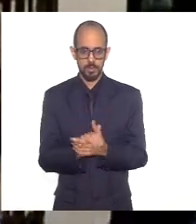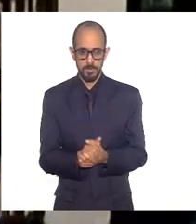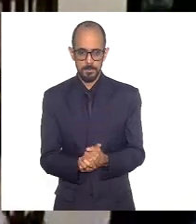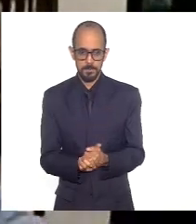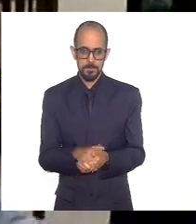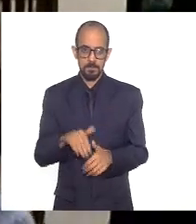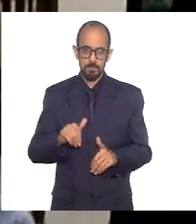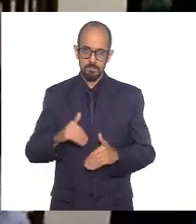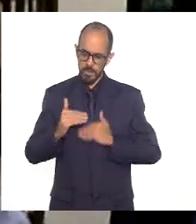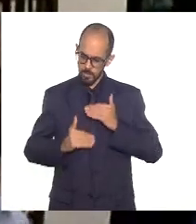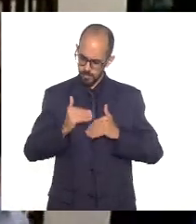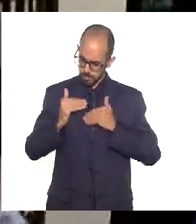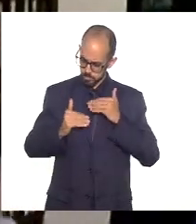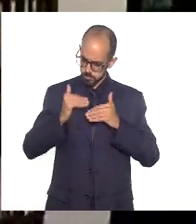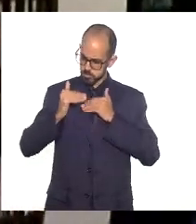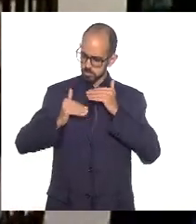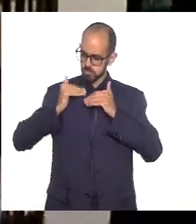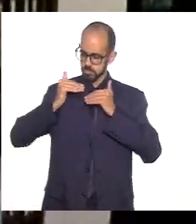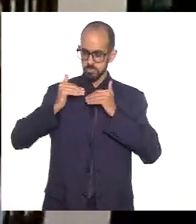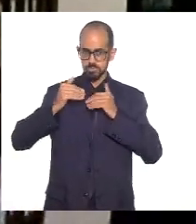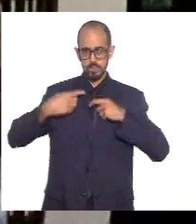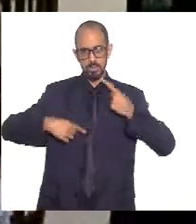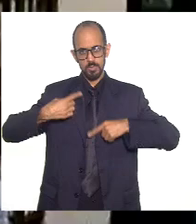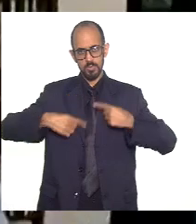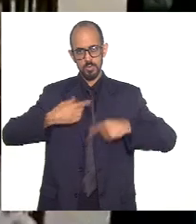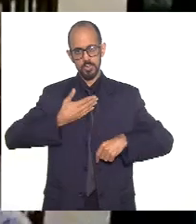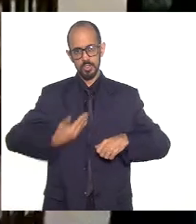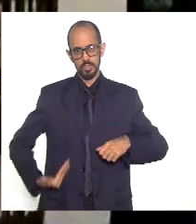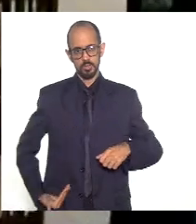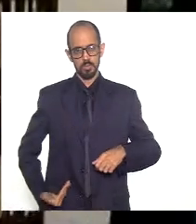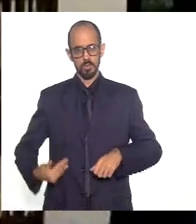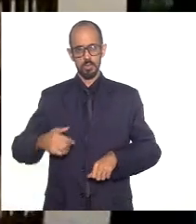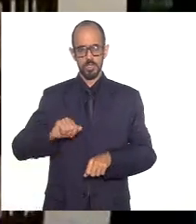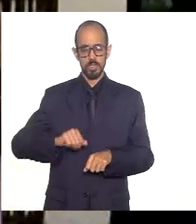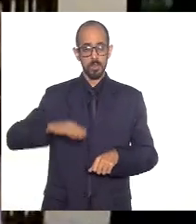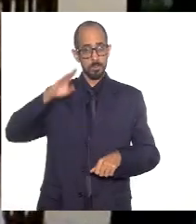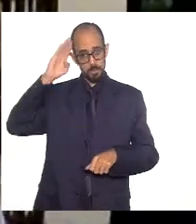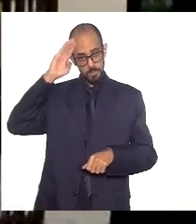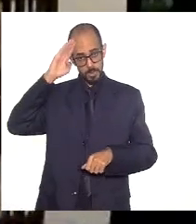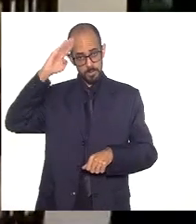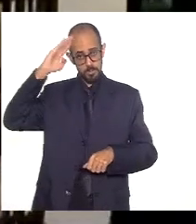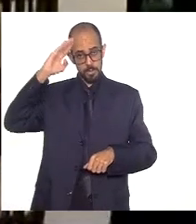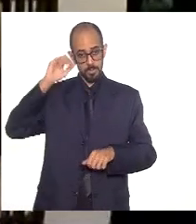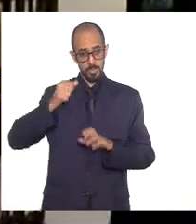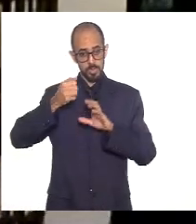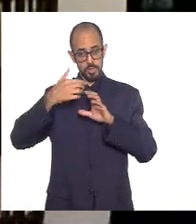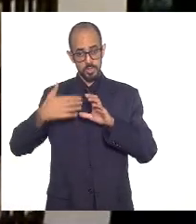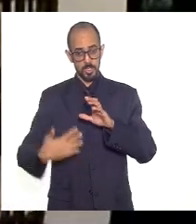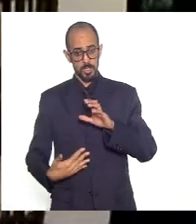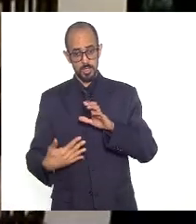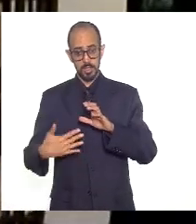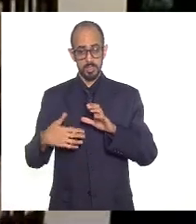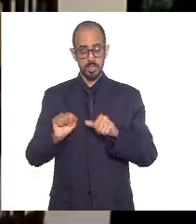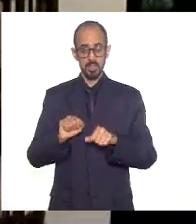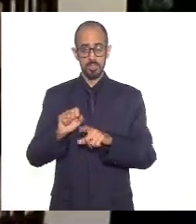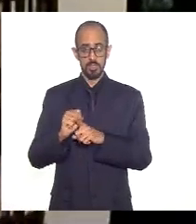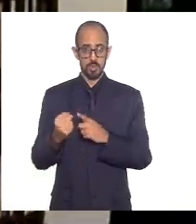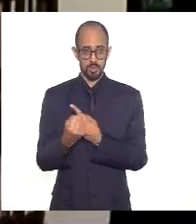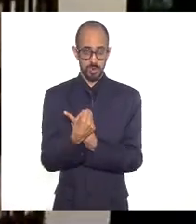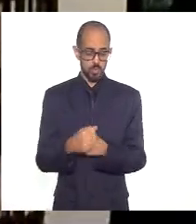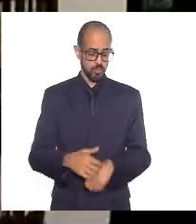o sucesso das políticas públicas, principalmente essas de caráter